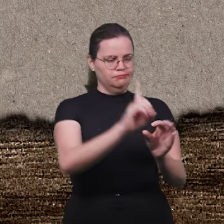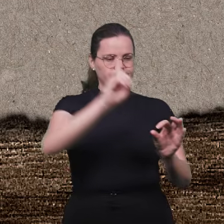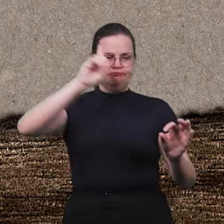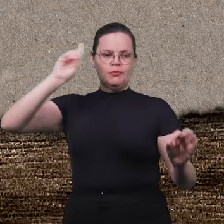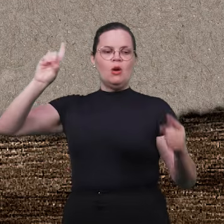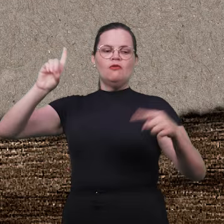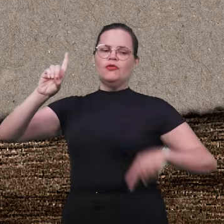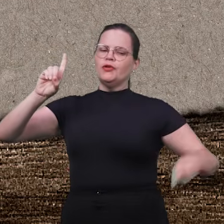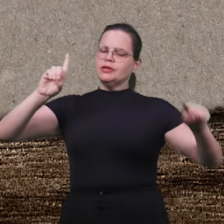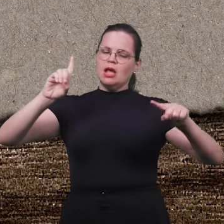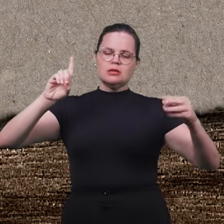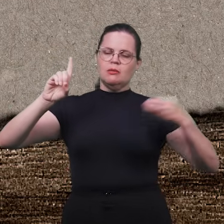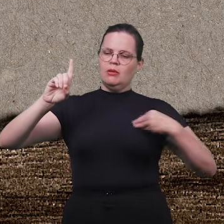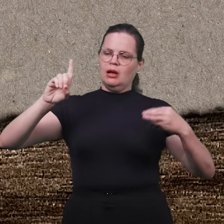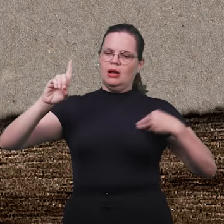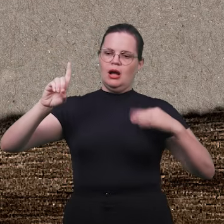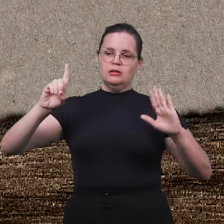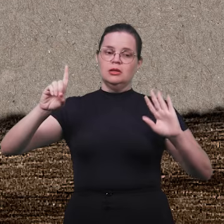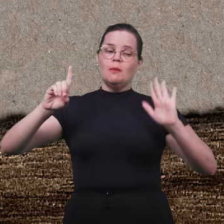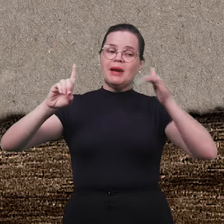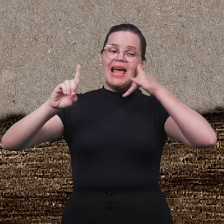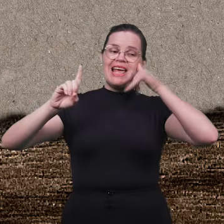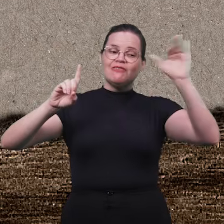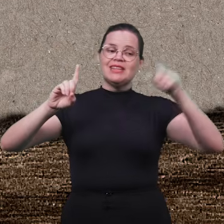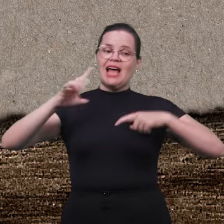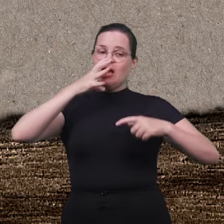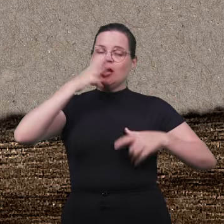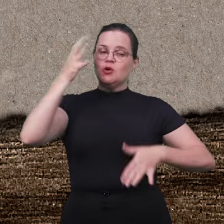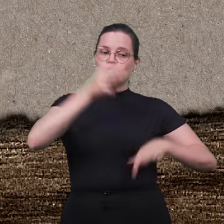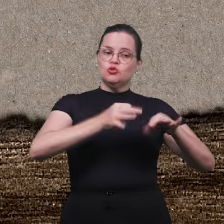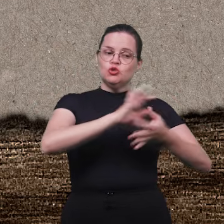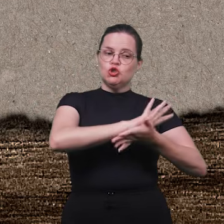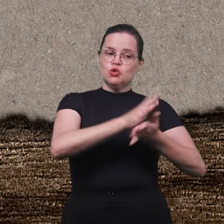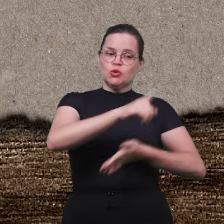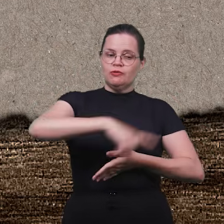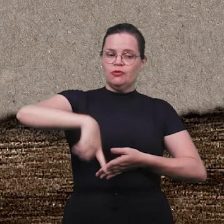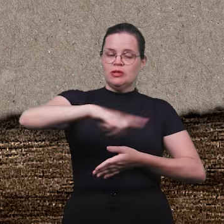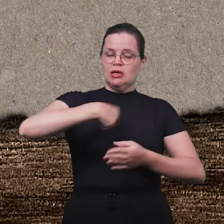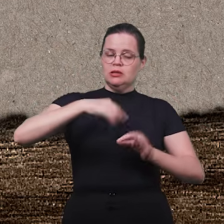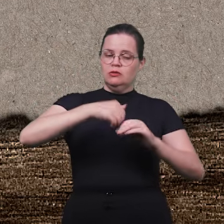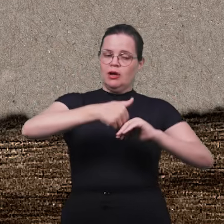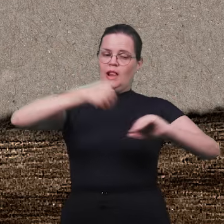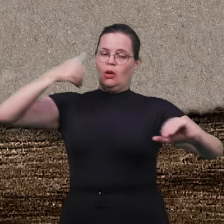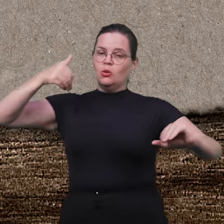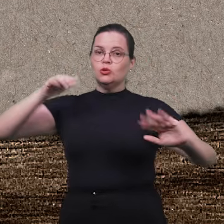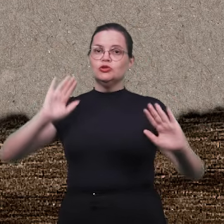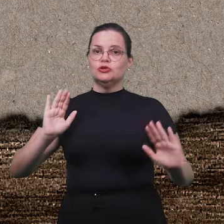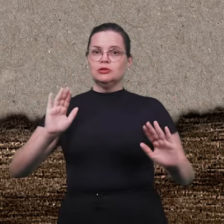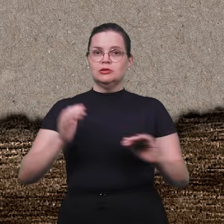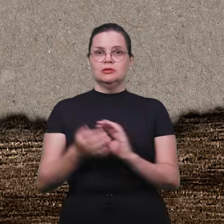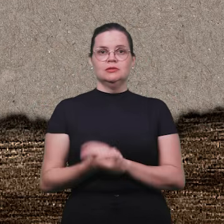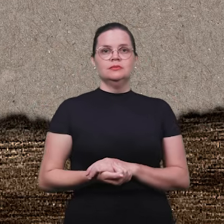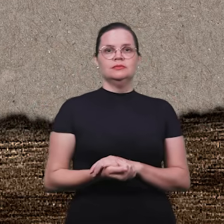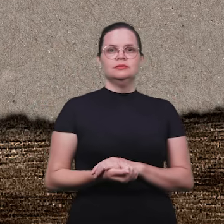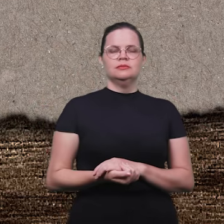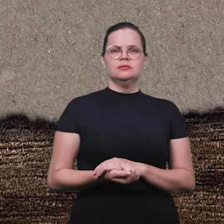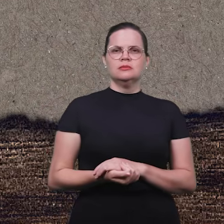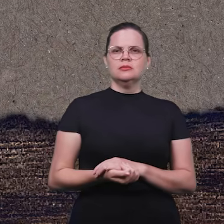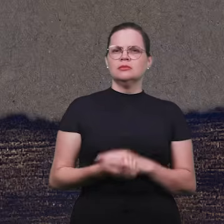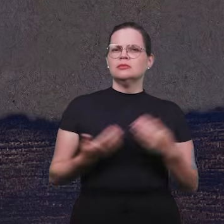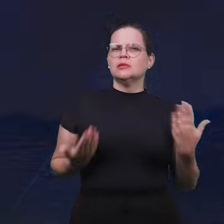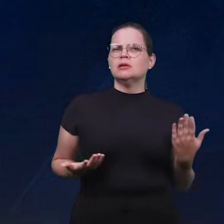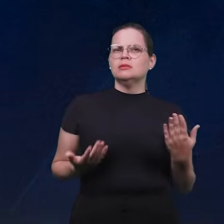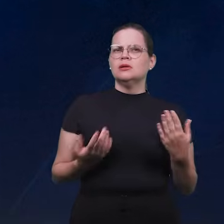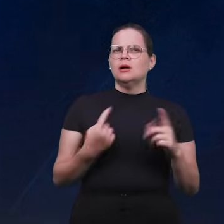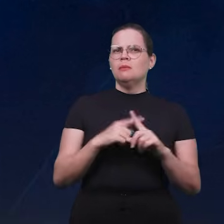para que eu te não consuma no caminho. Ora, por que Deus não iria caminhar mais